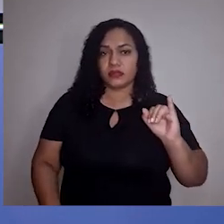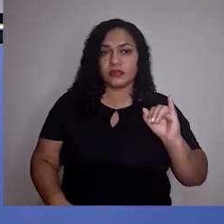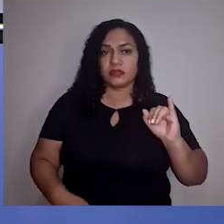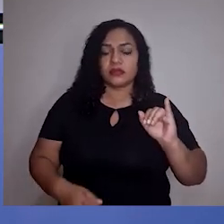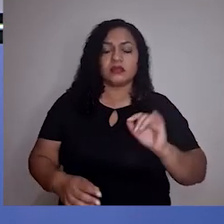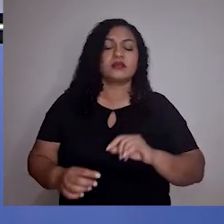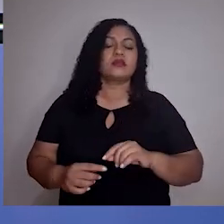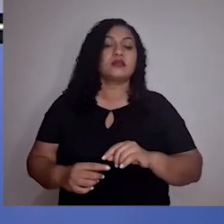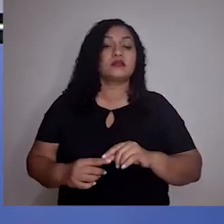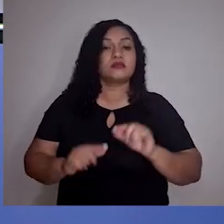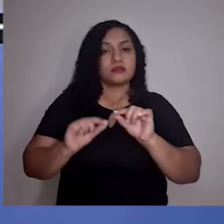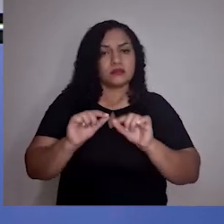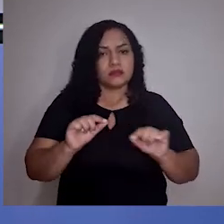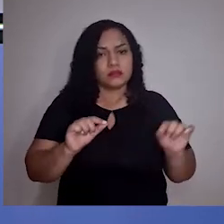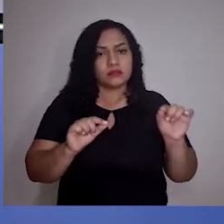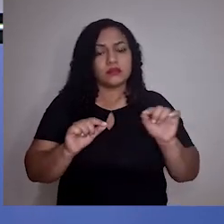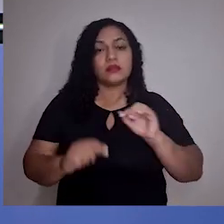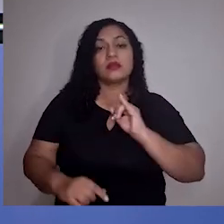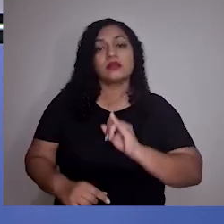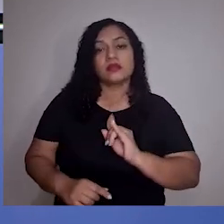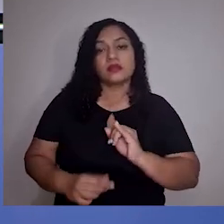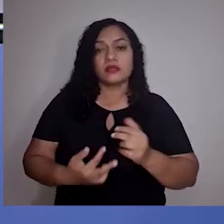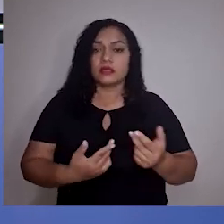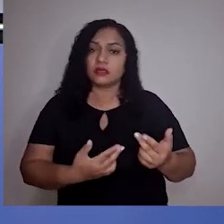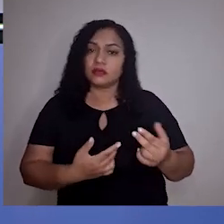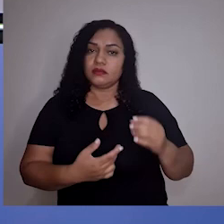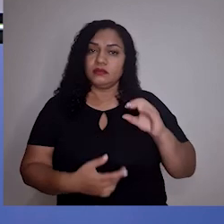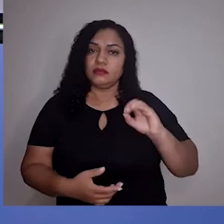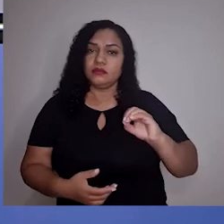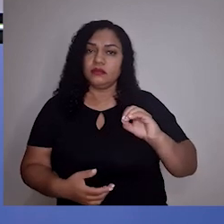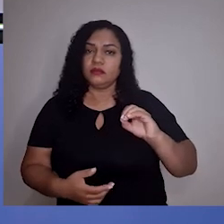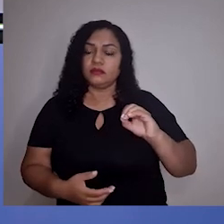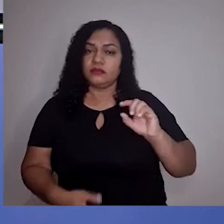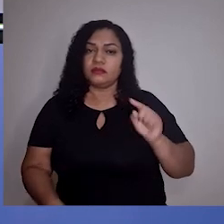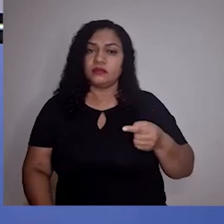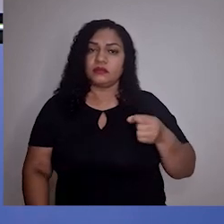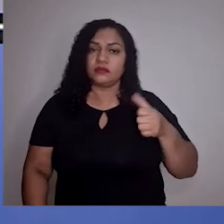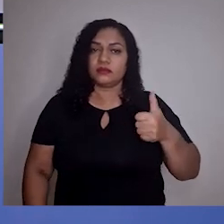de lugar ao mesmo tempo aqui, nós encontramos que I é igual a